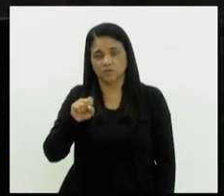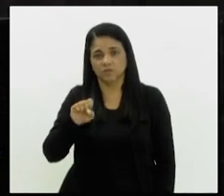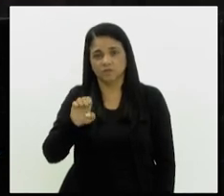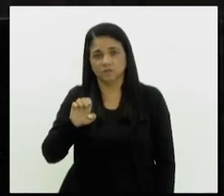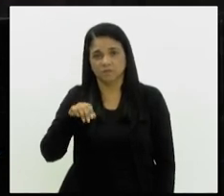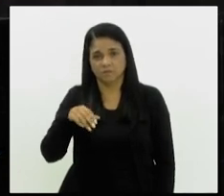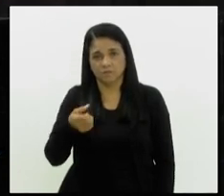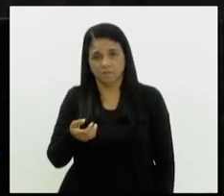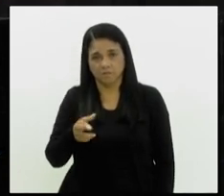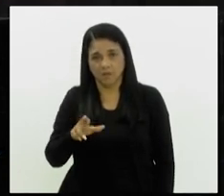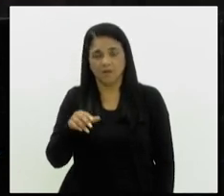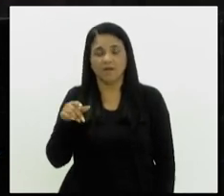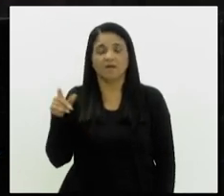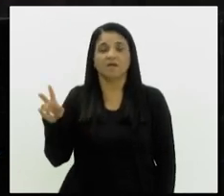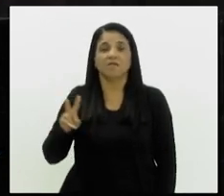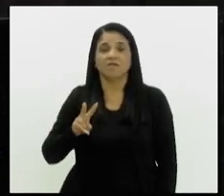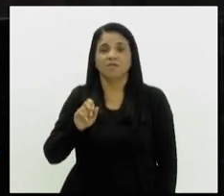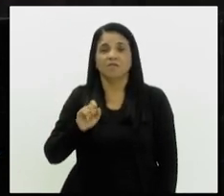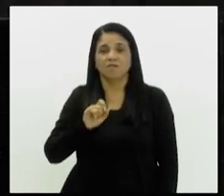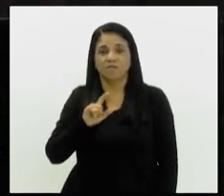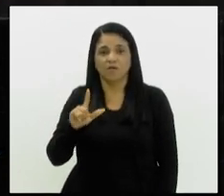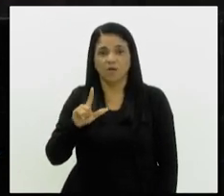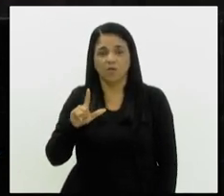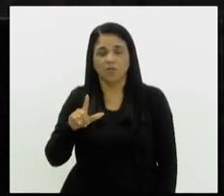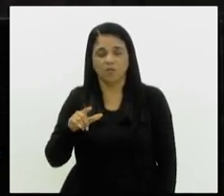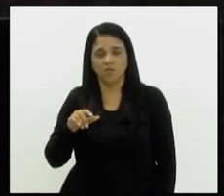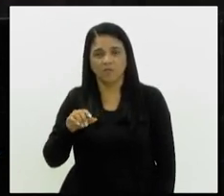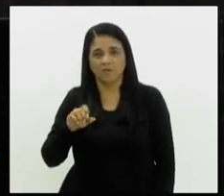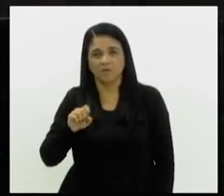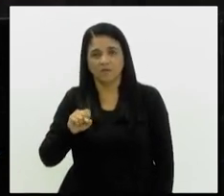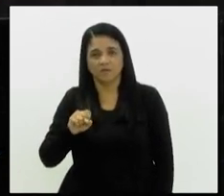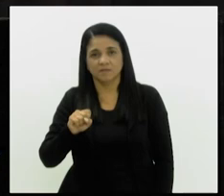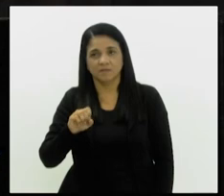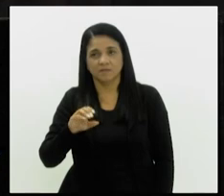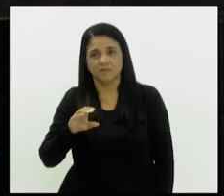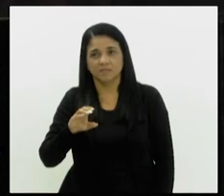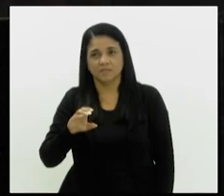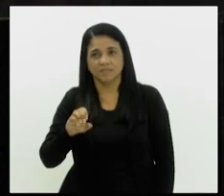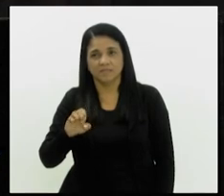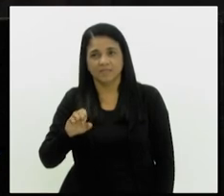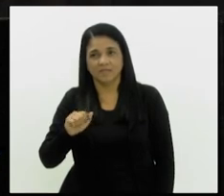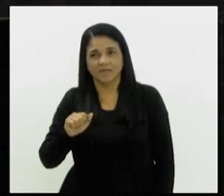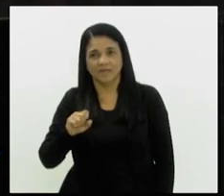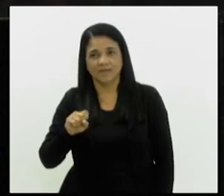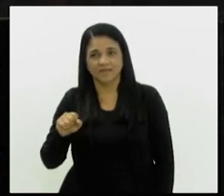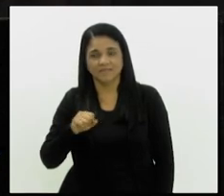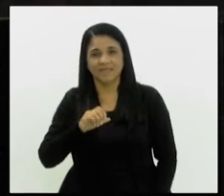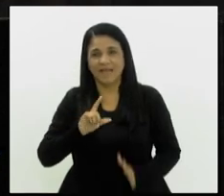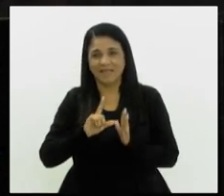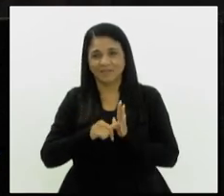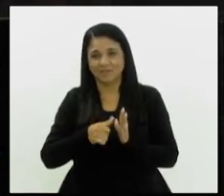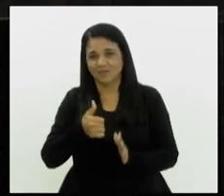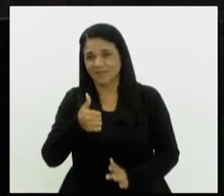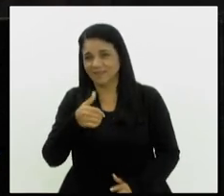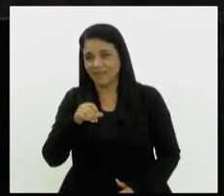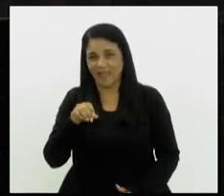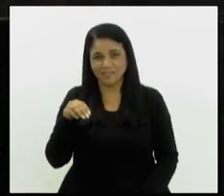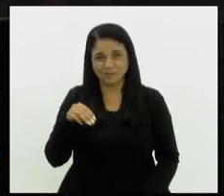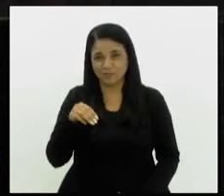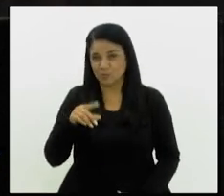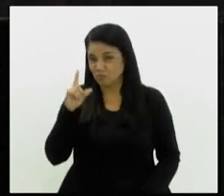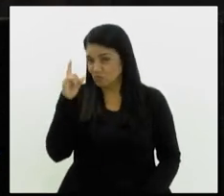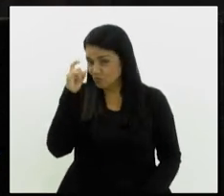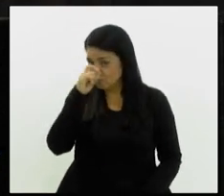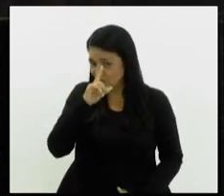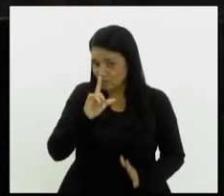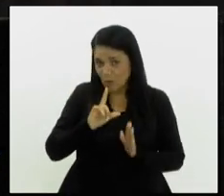o nosso Valda Seasa, que hoje se atrasou 10 minutos no expediente inicial, que é uma raridade,